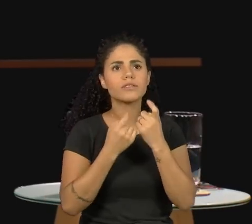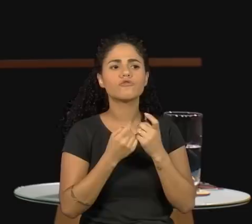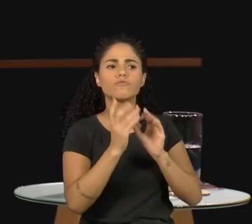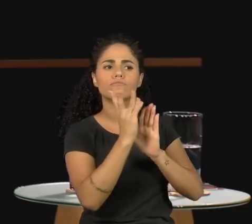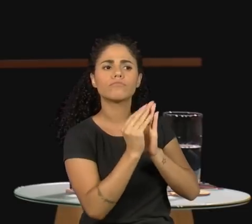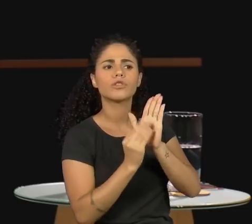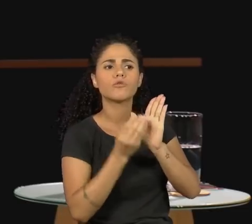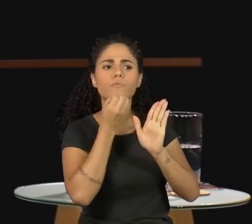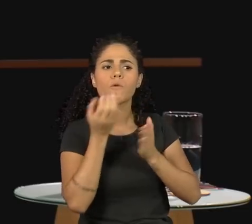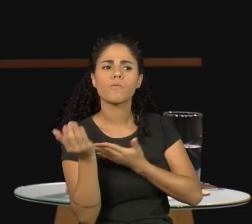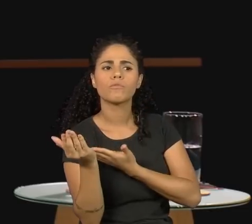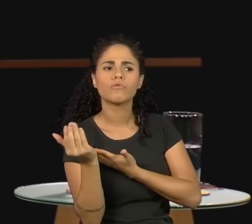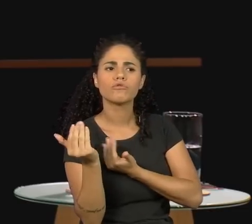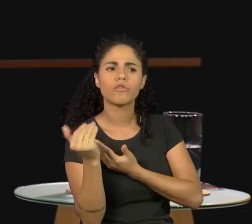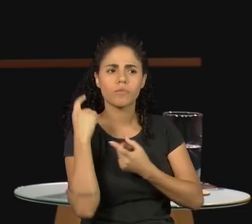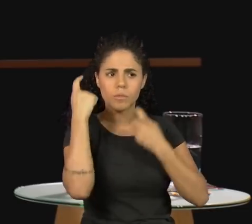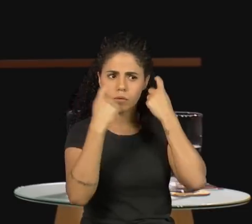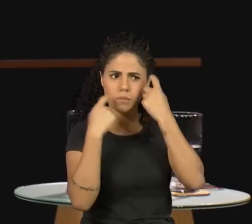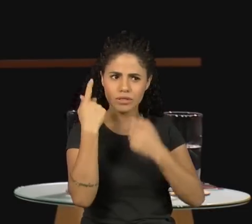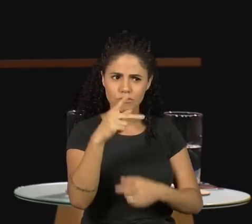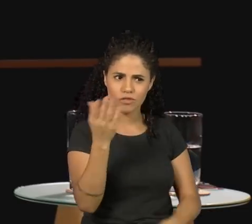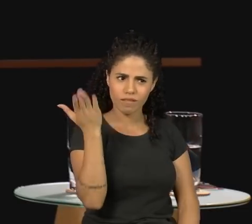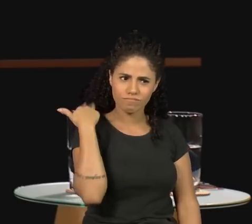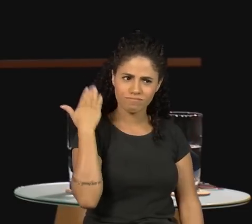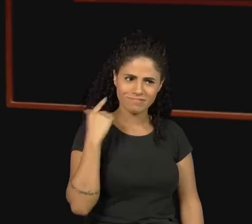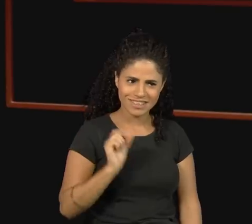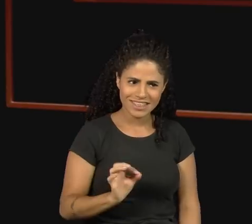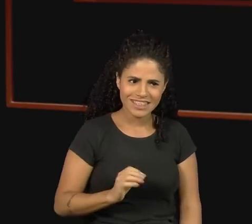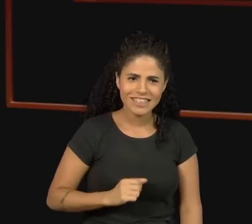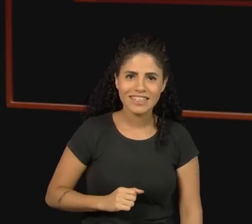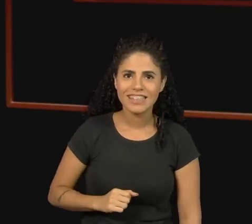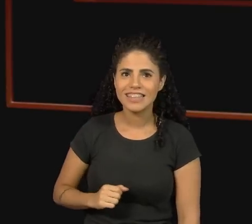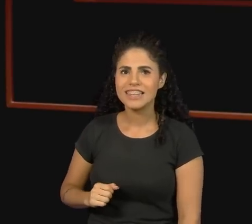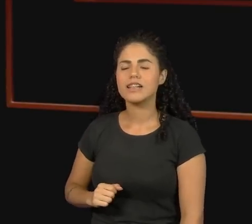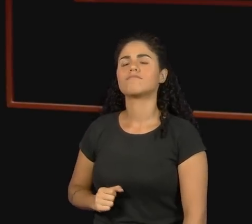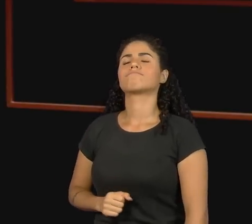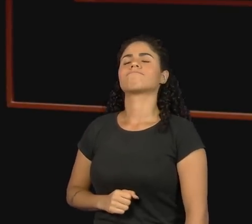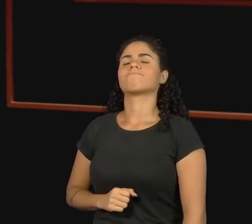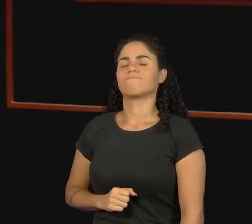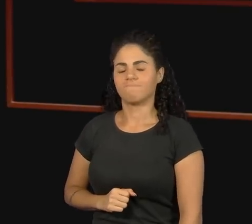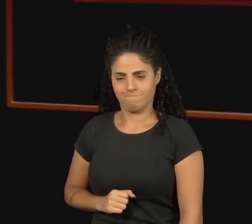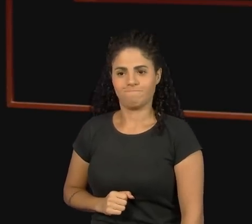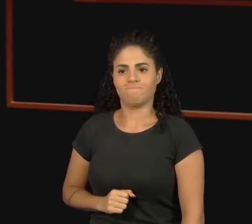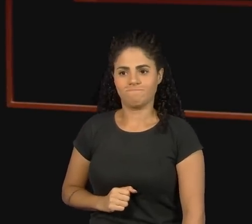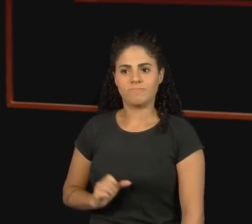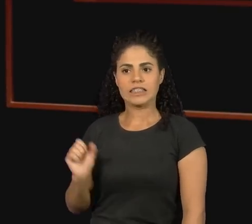para os jovens já é uma preocupação antiga na sua vida, né? Sim.